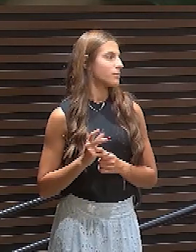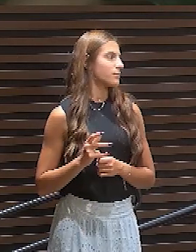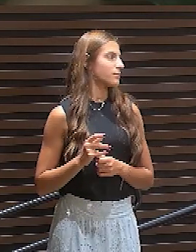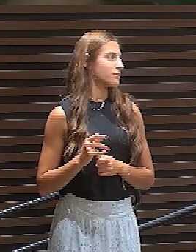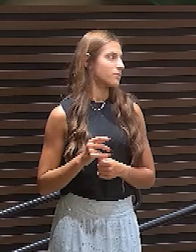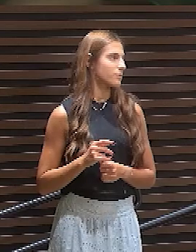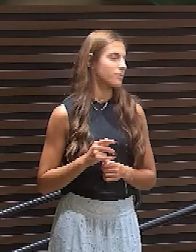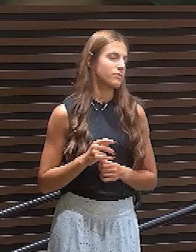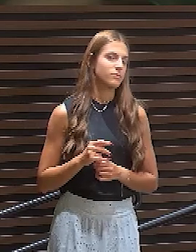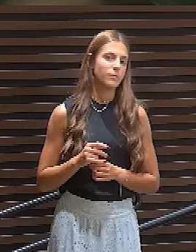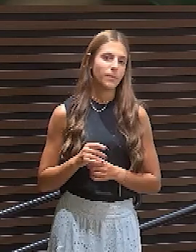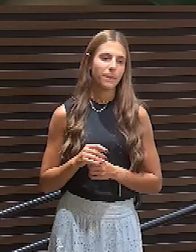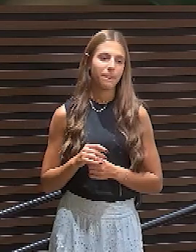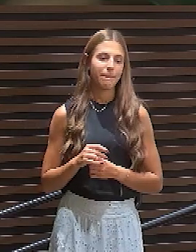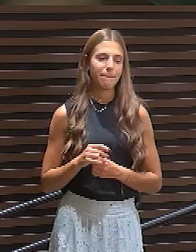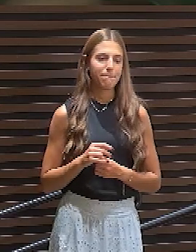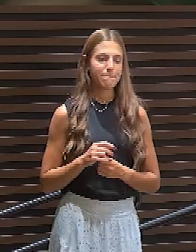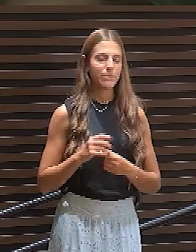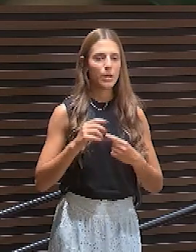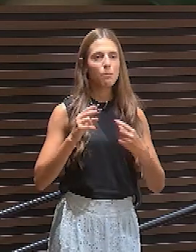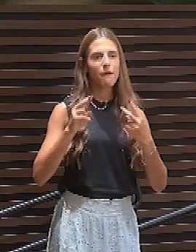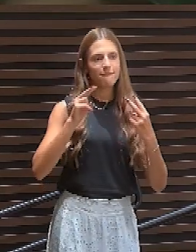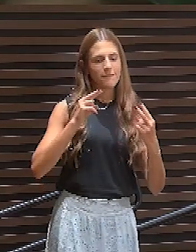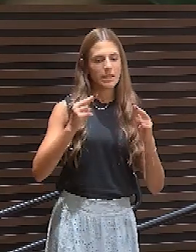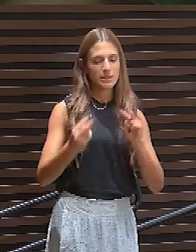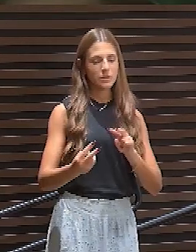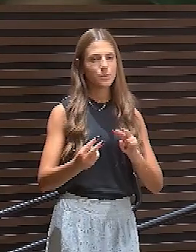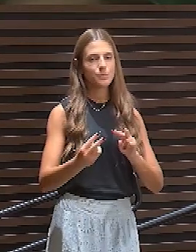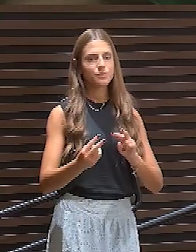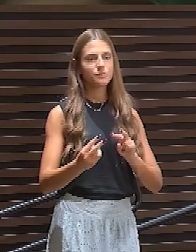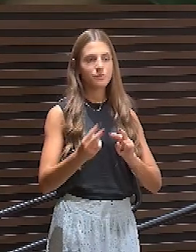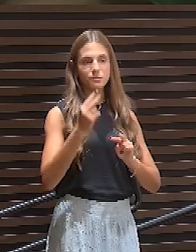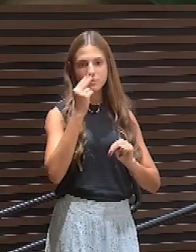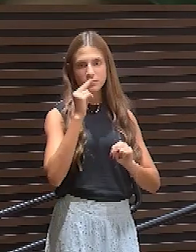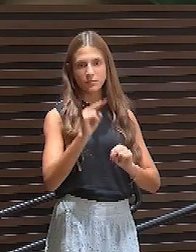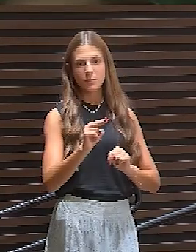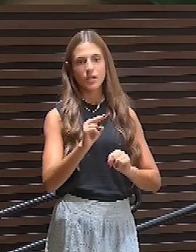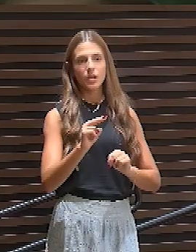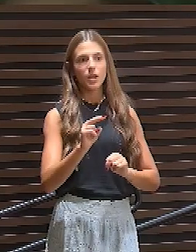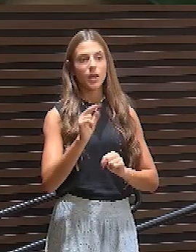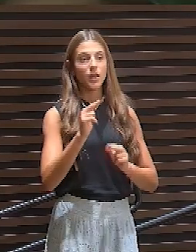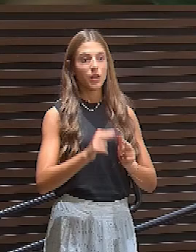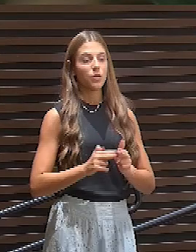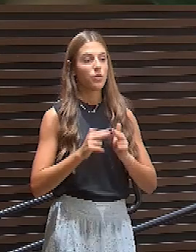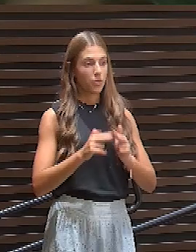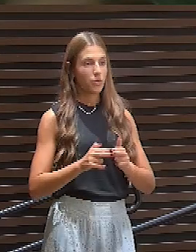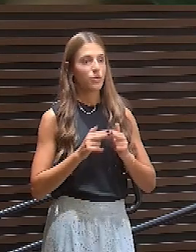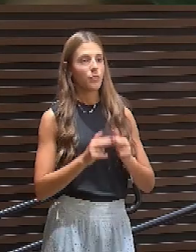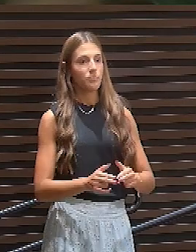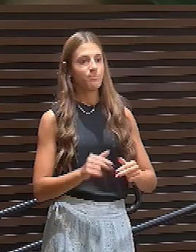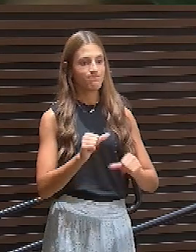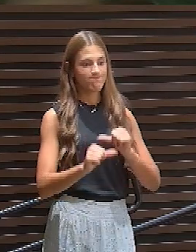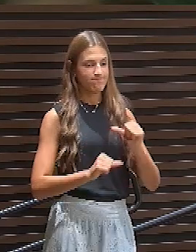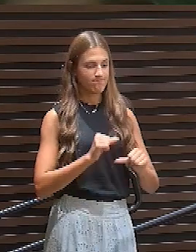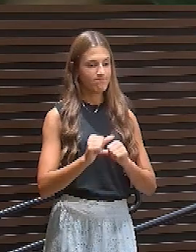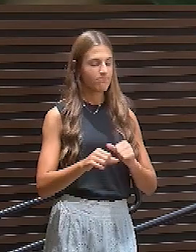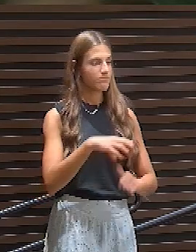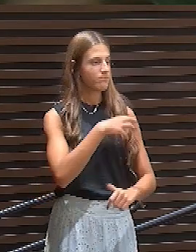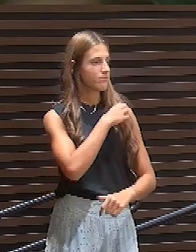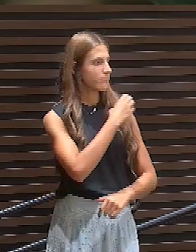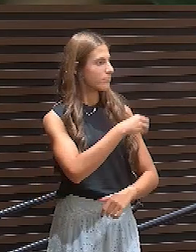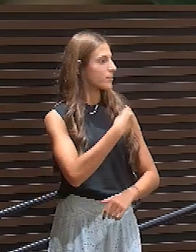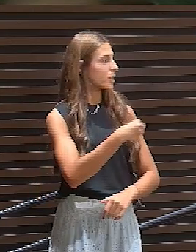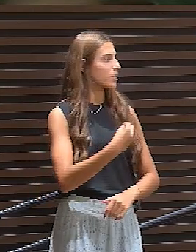Um outro aspecto que ele se tornou herdeiro da justiça que vem pela fé.